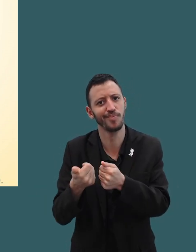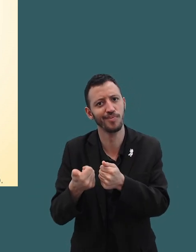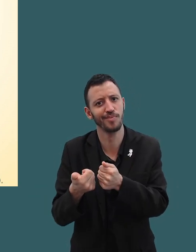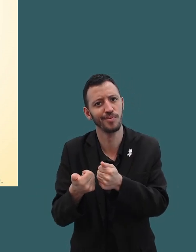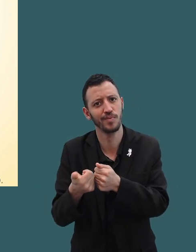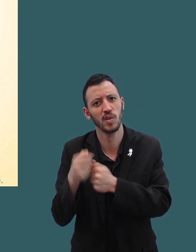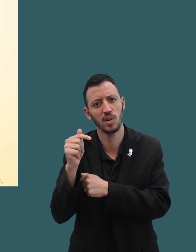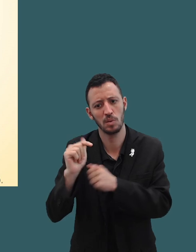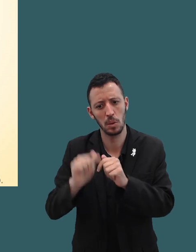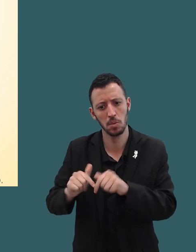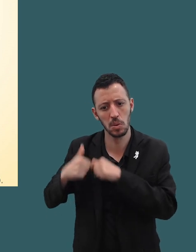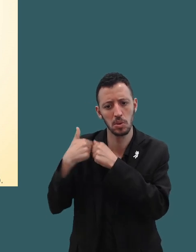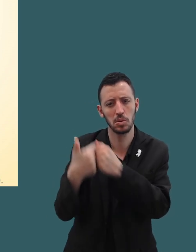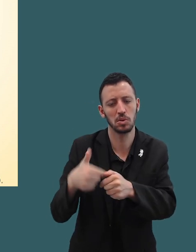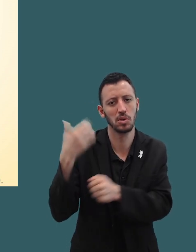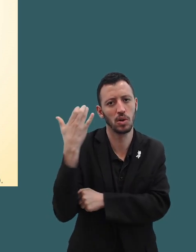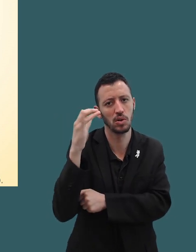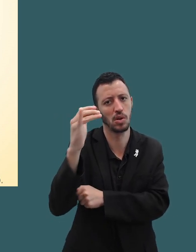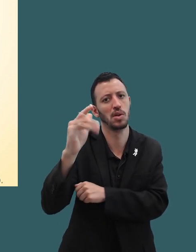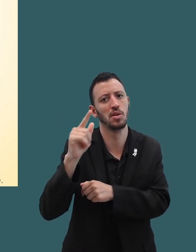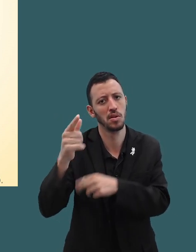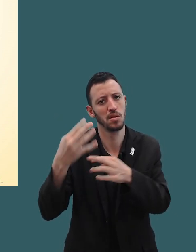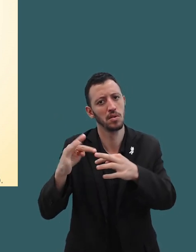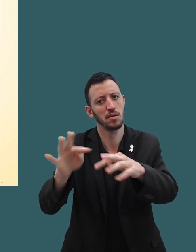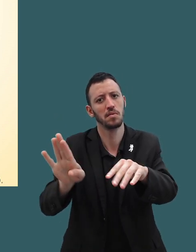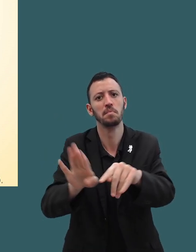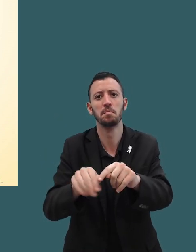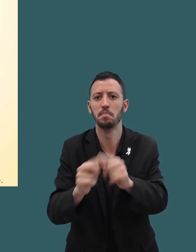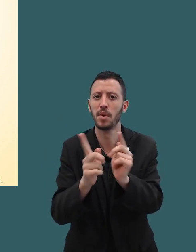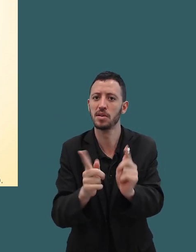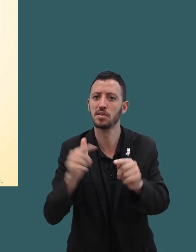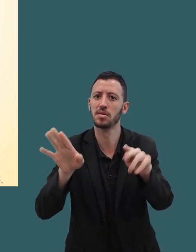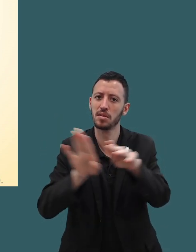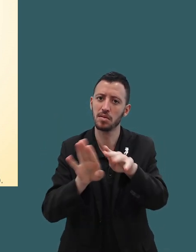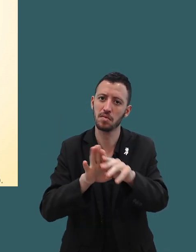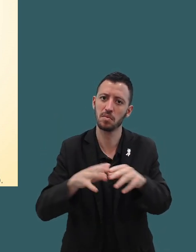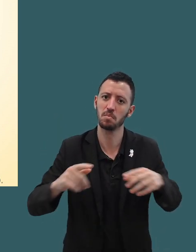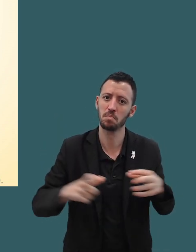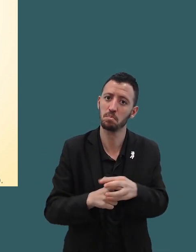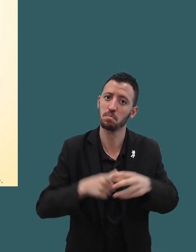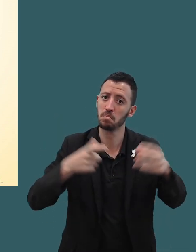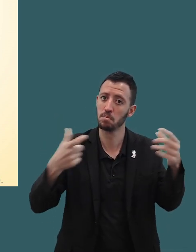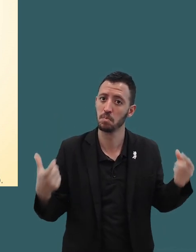nessas carreiras científicas e tecnológicas, mas também um amplo